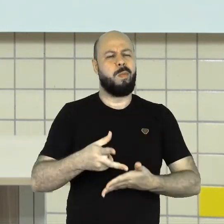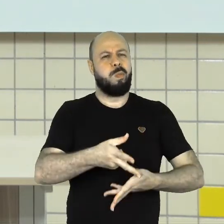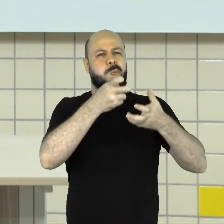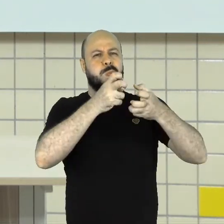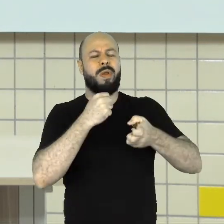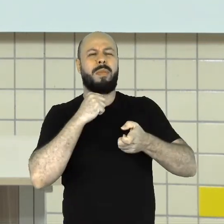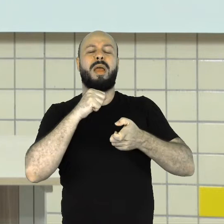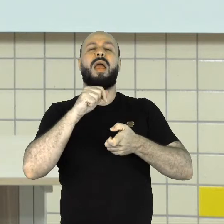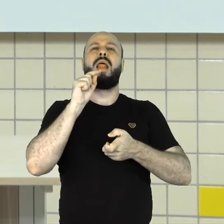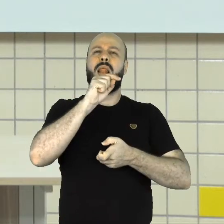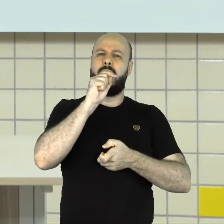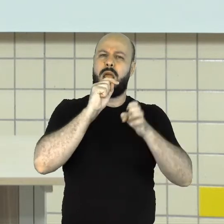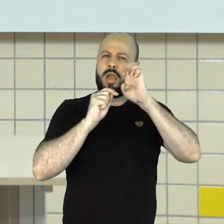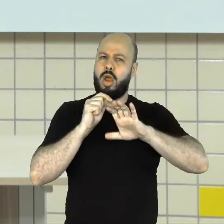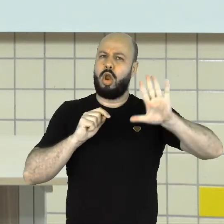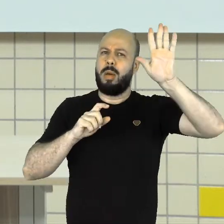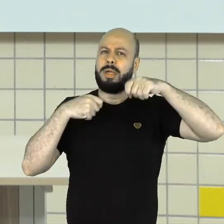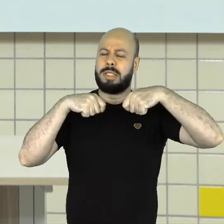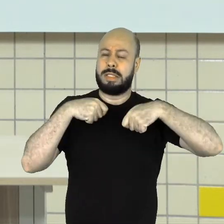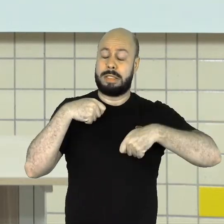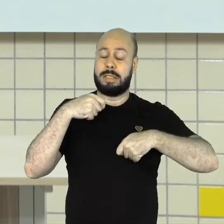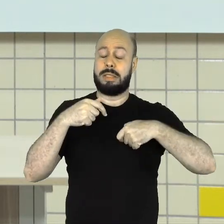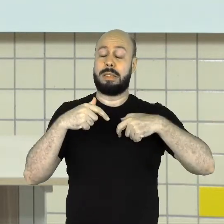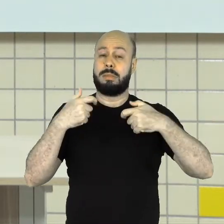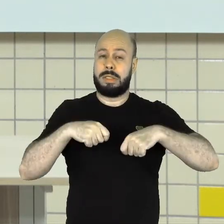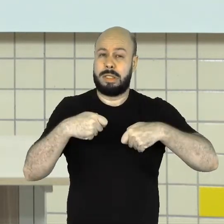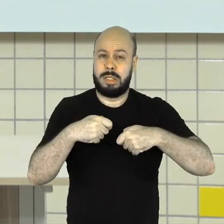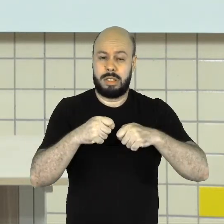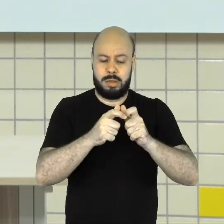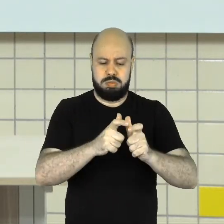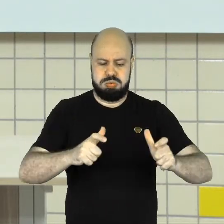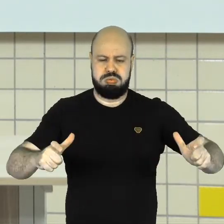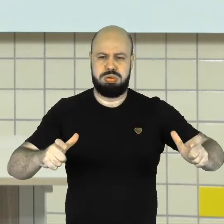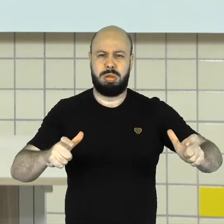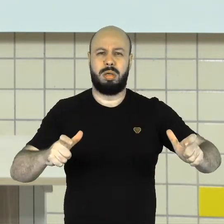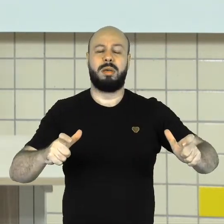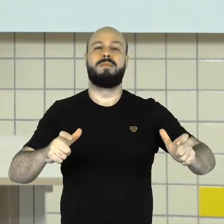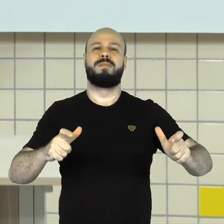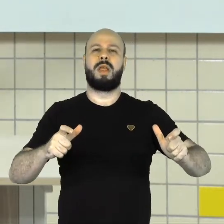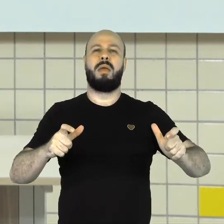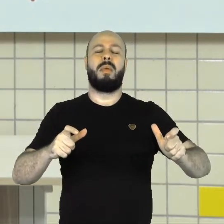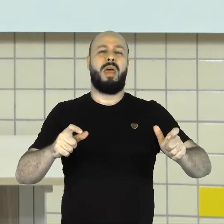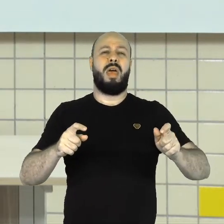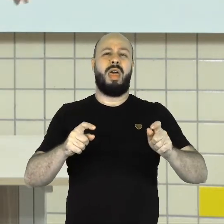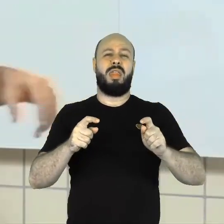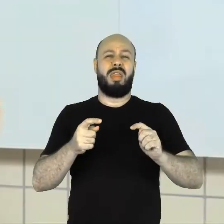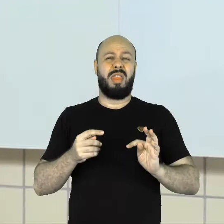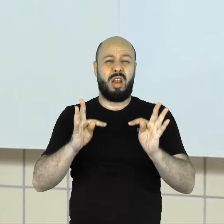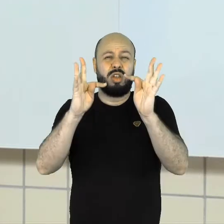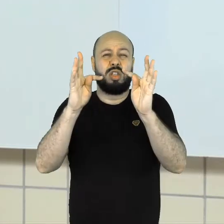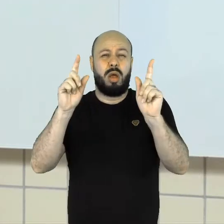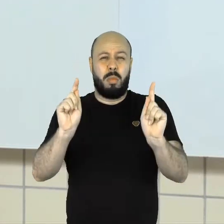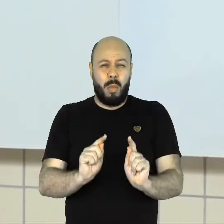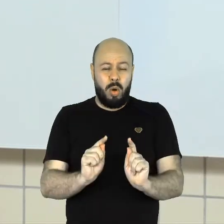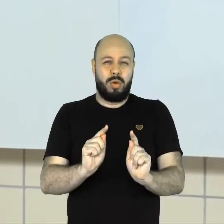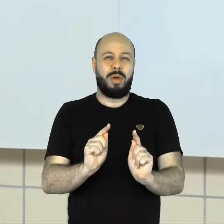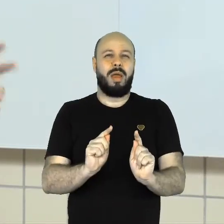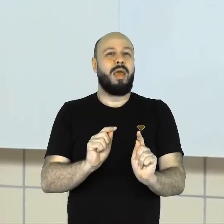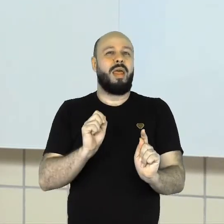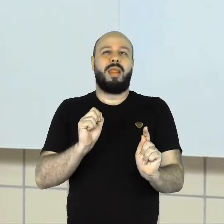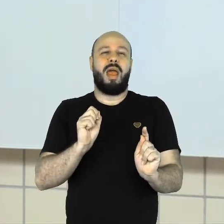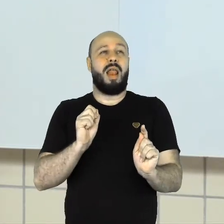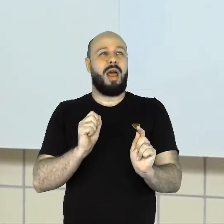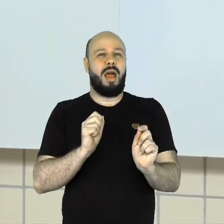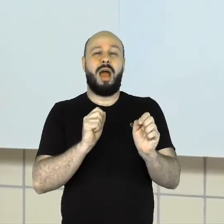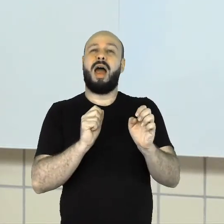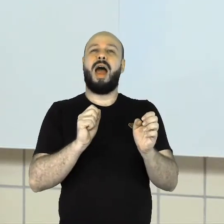agrícolas, aonde se precisa de muita extensão de terra e pouca tecnologia, ela importa esses produtos dos